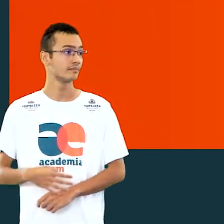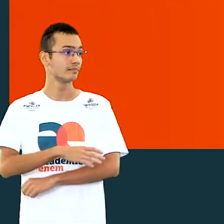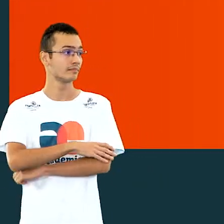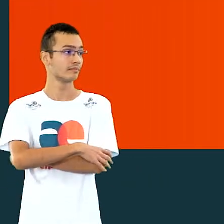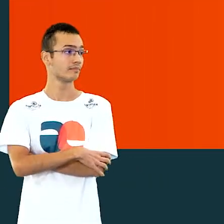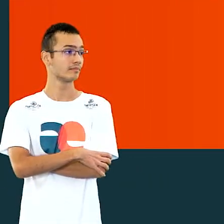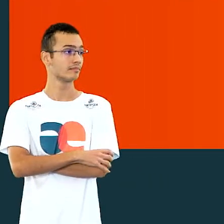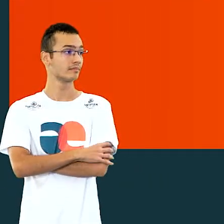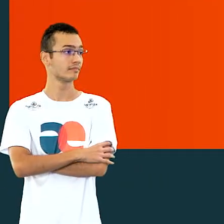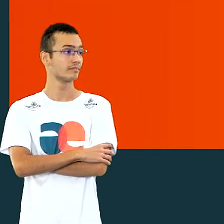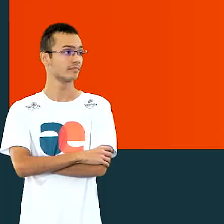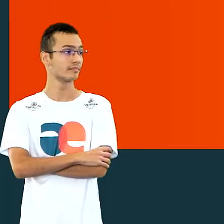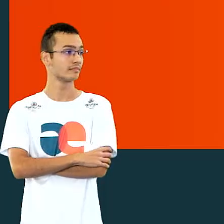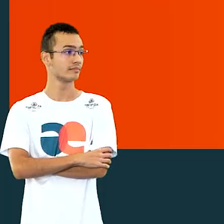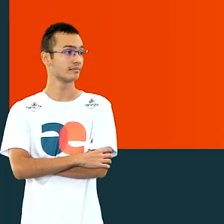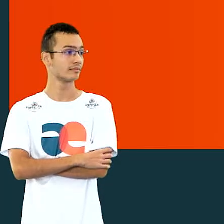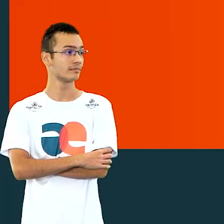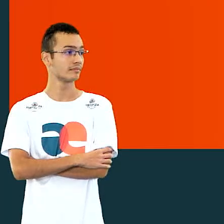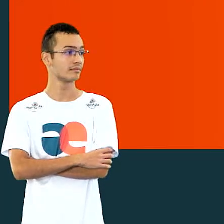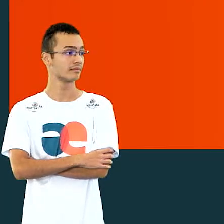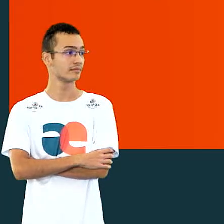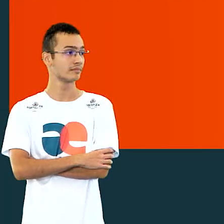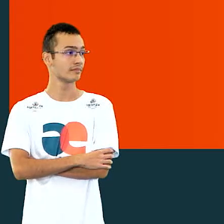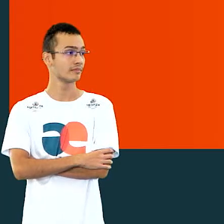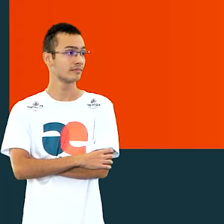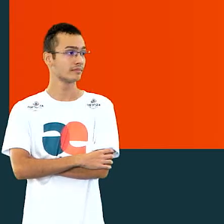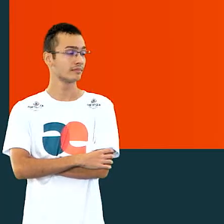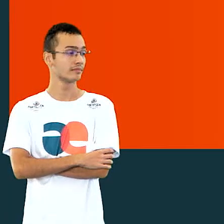escutar. Oi.